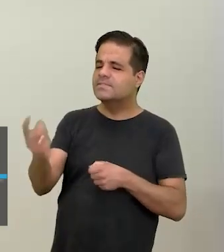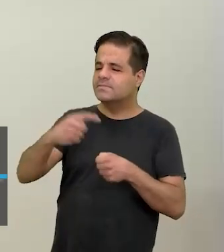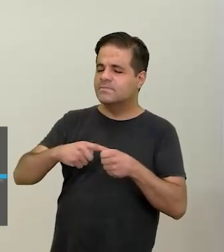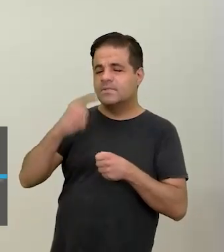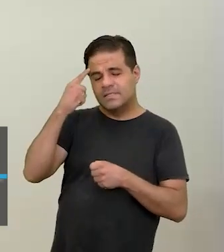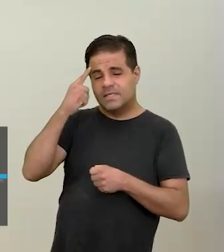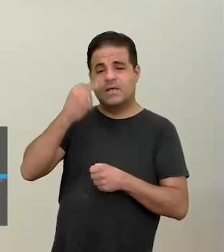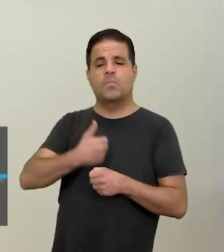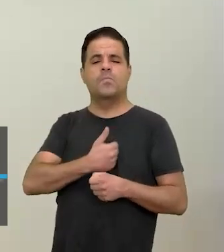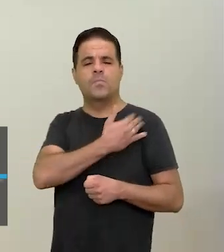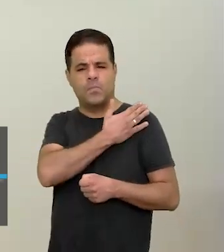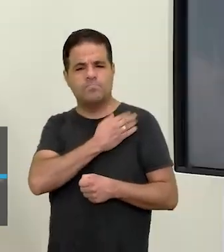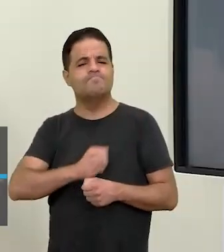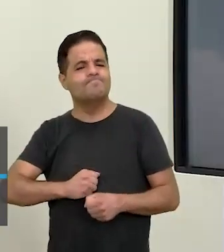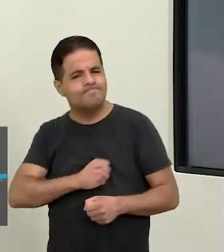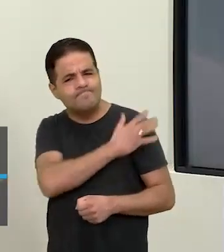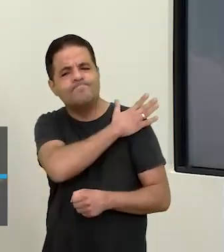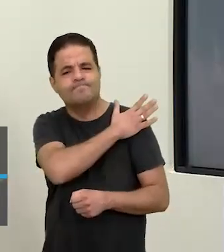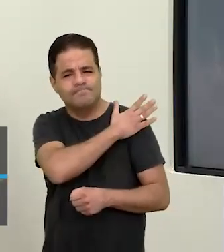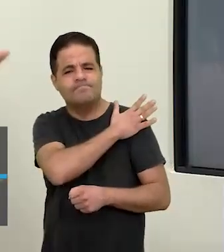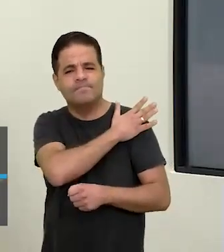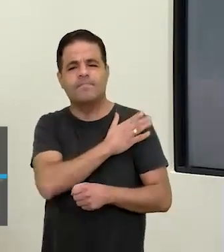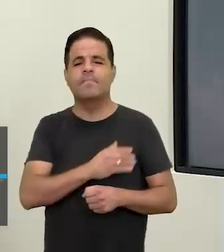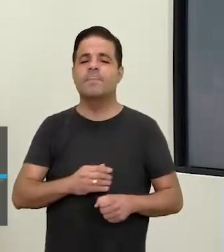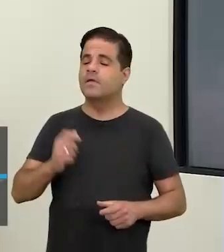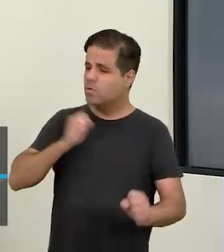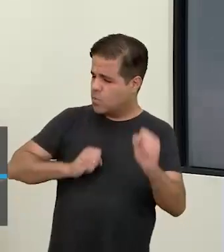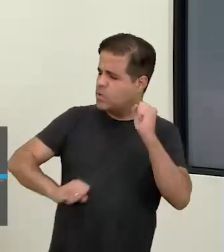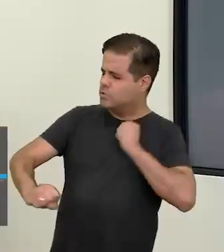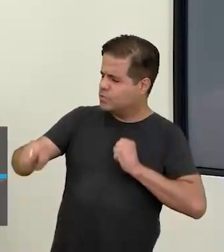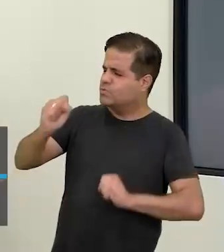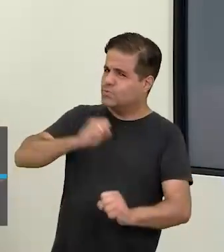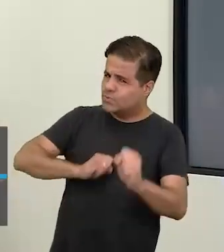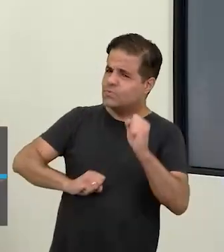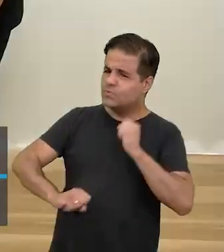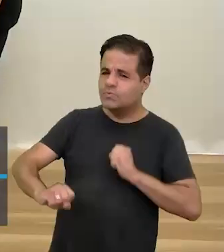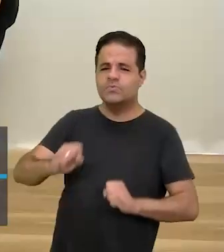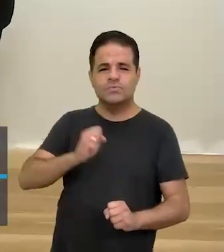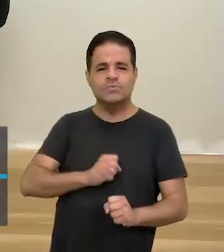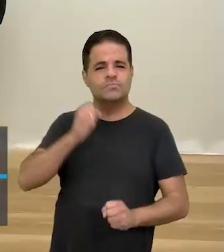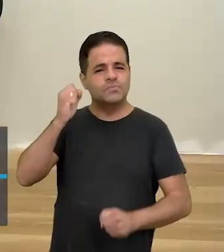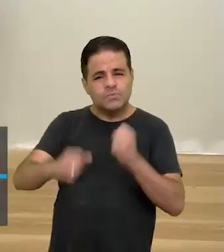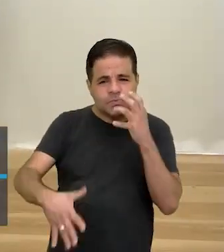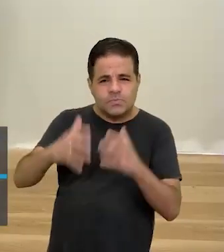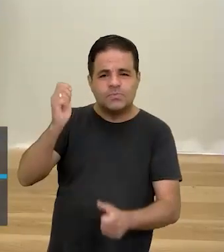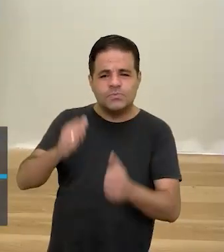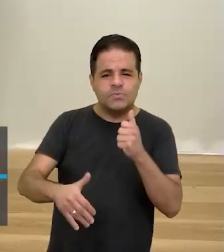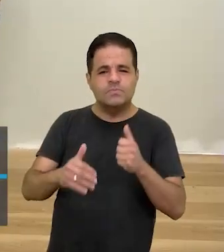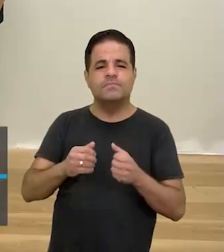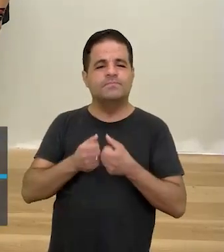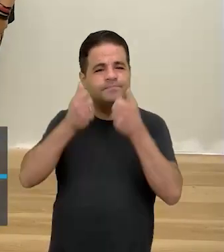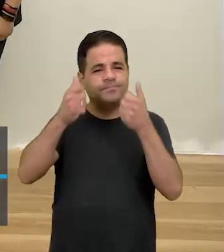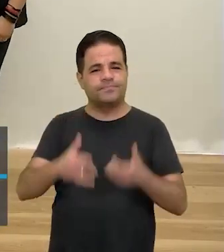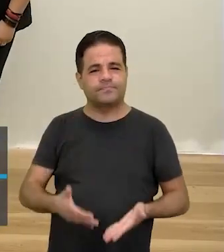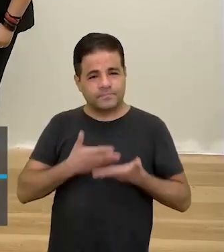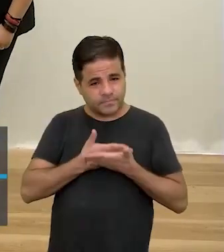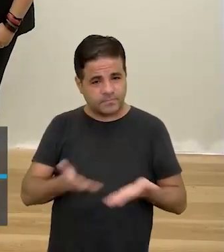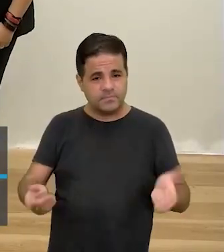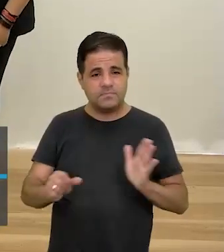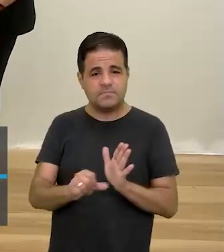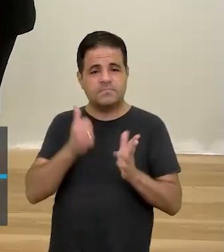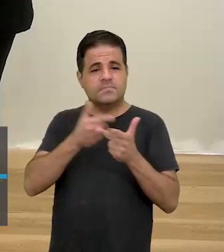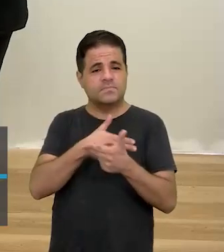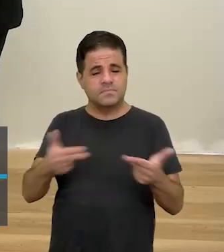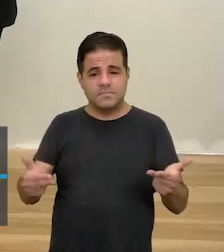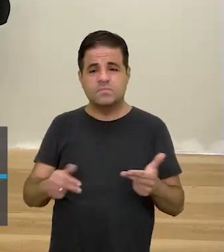e nos preconceitos, né, Ti? Sim, eu tô ansioso para as polêmicas. Para ter essas descolições. Então, vamos lá. Primeira